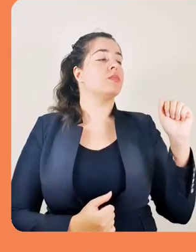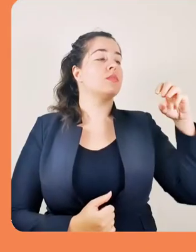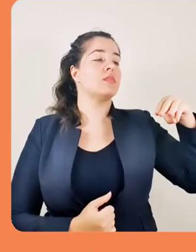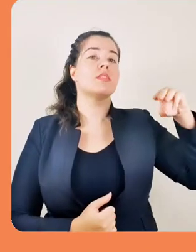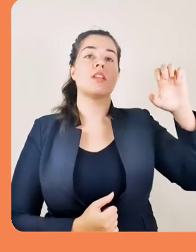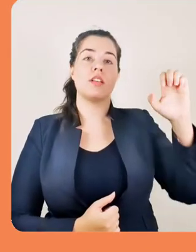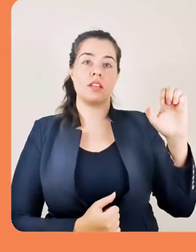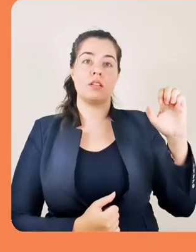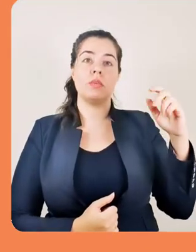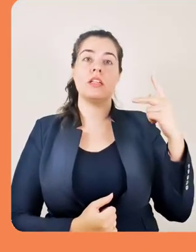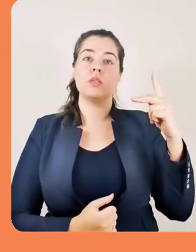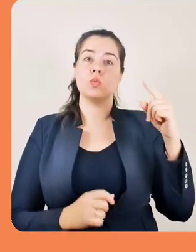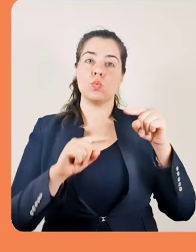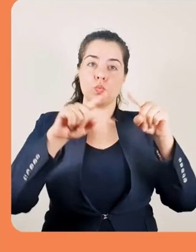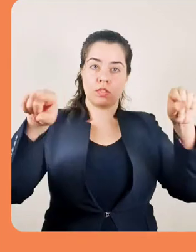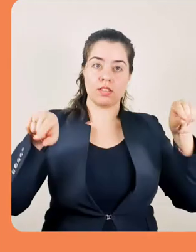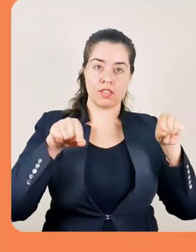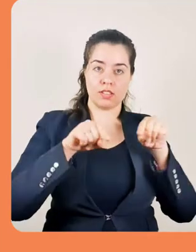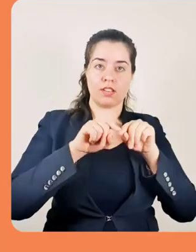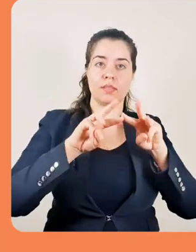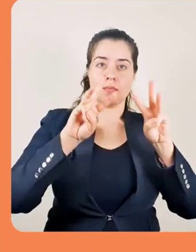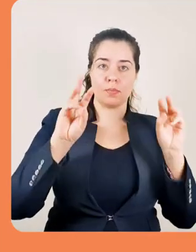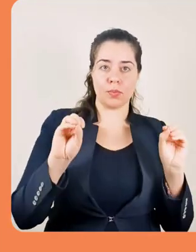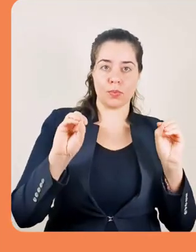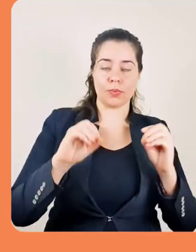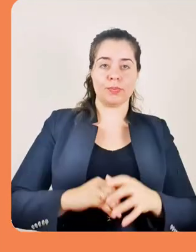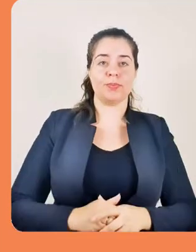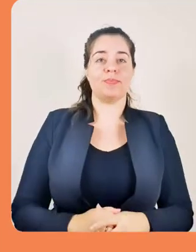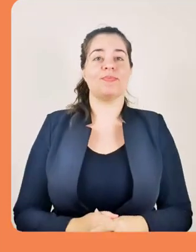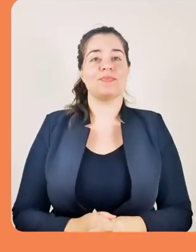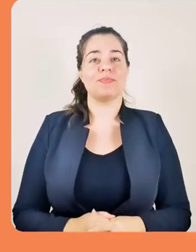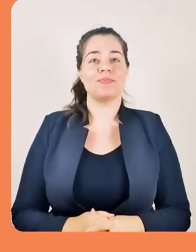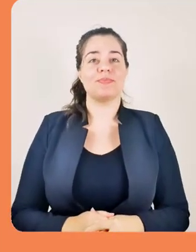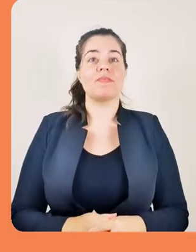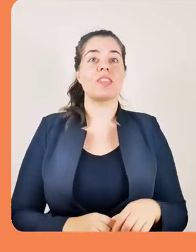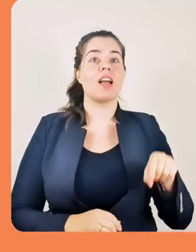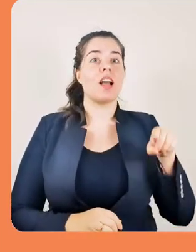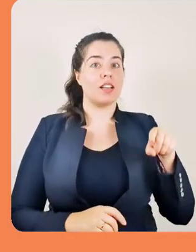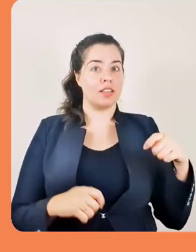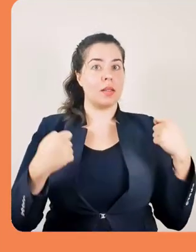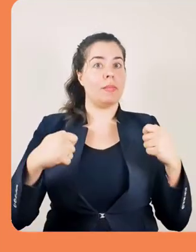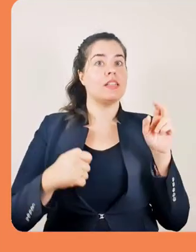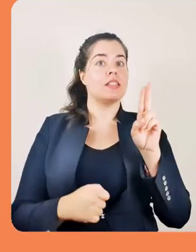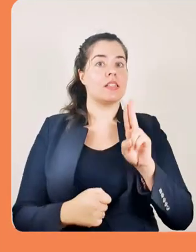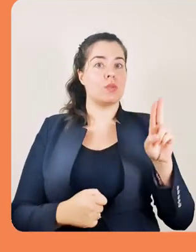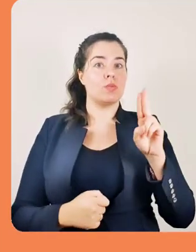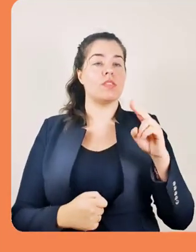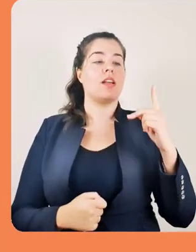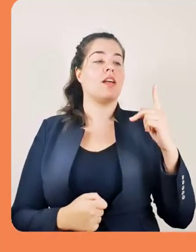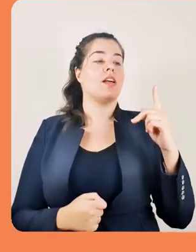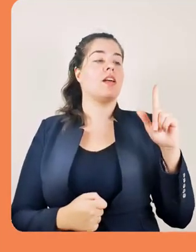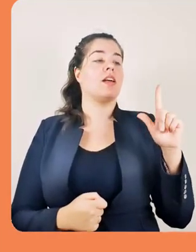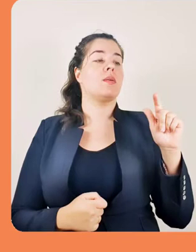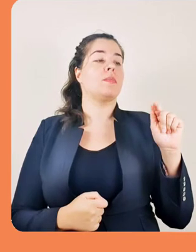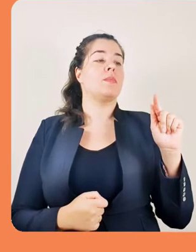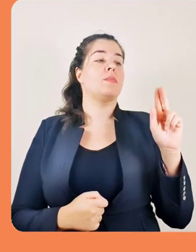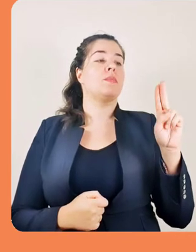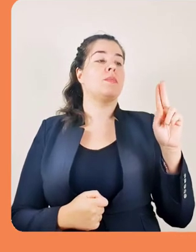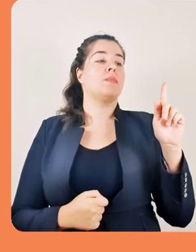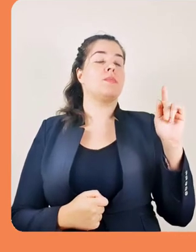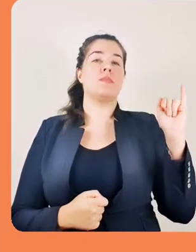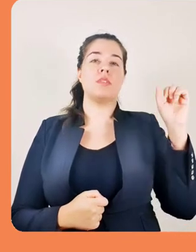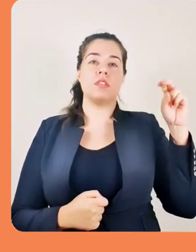lá esse vídeo vou mostrar para vocês como implementar alguém Estação